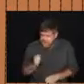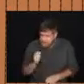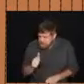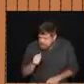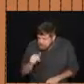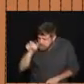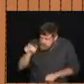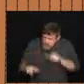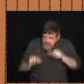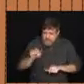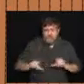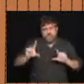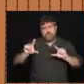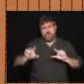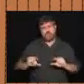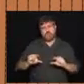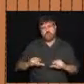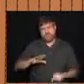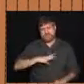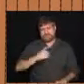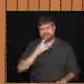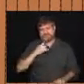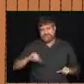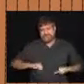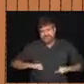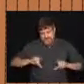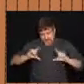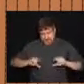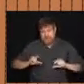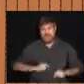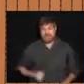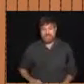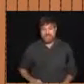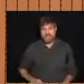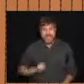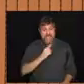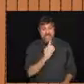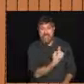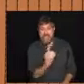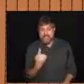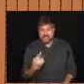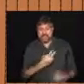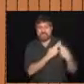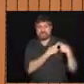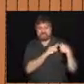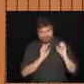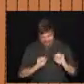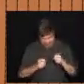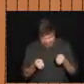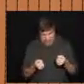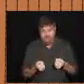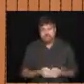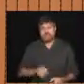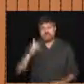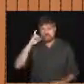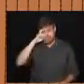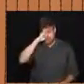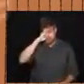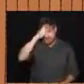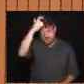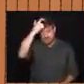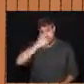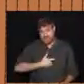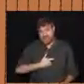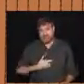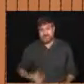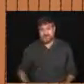menos possível a nossa cidade. Isso vai depender muito do esforço de cada um de nós. É difícil, né? Eu mesmo,